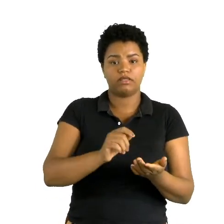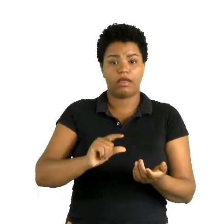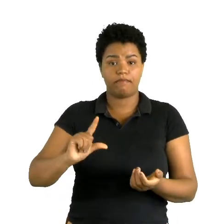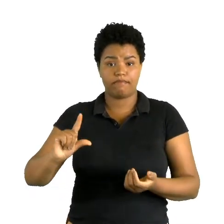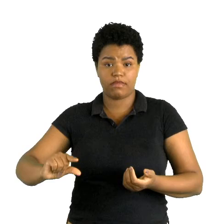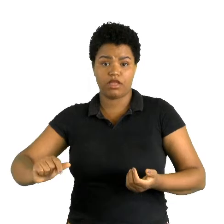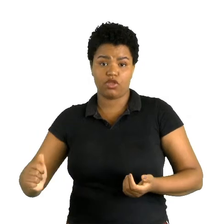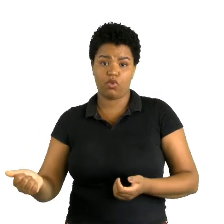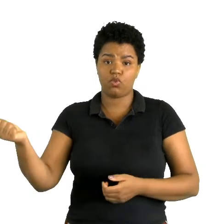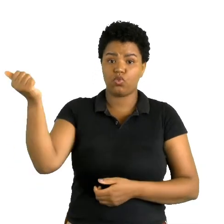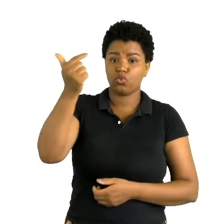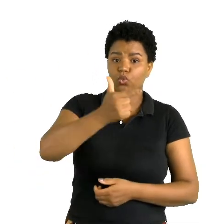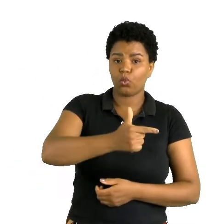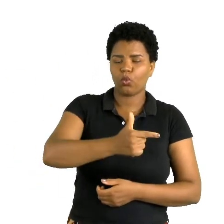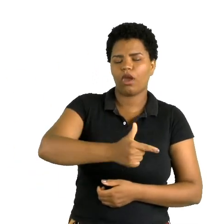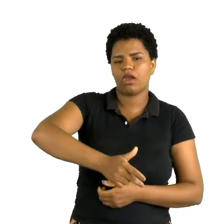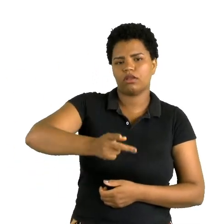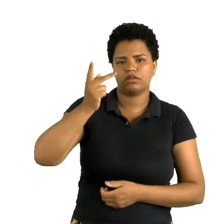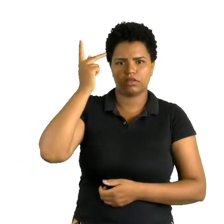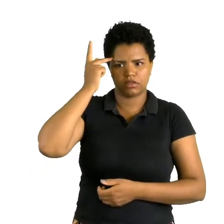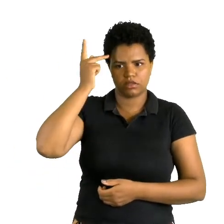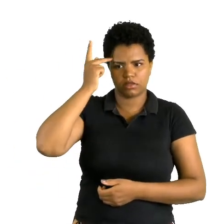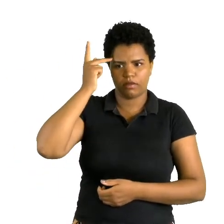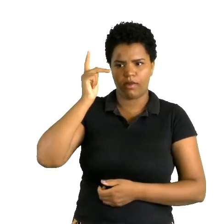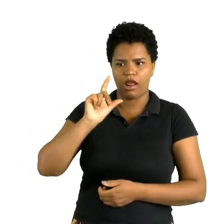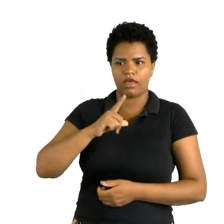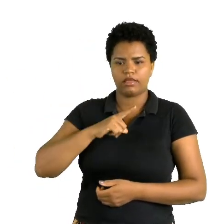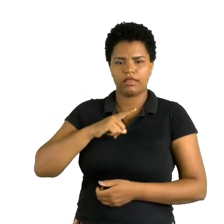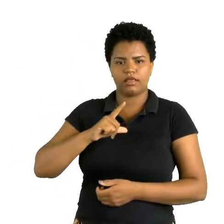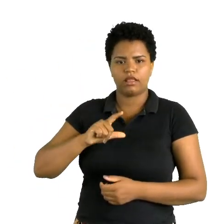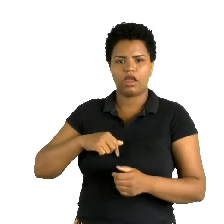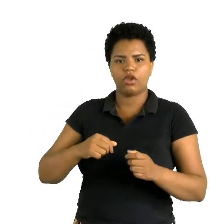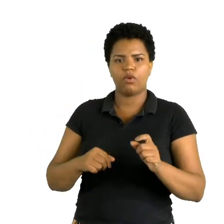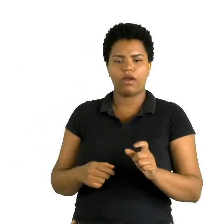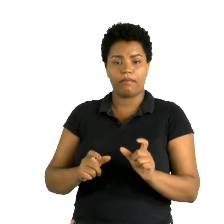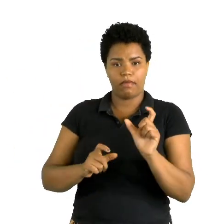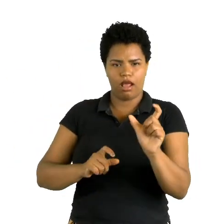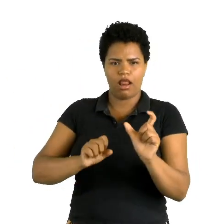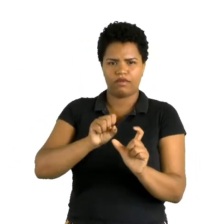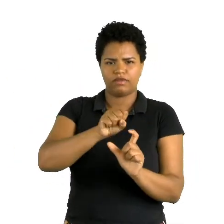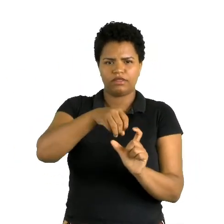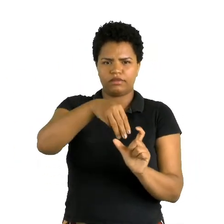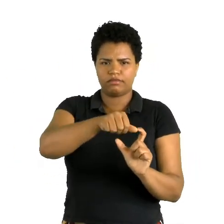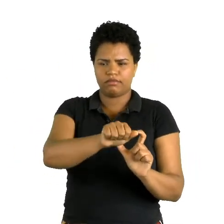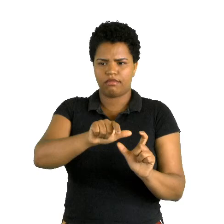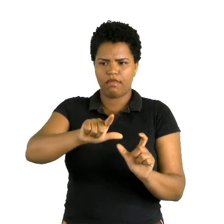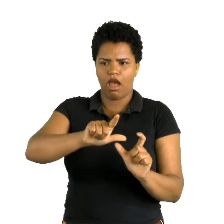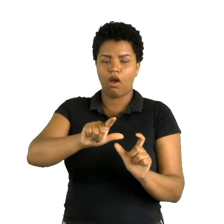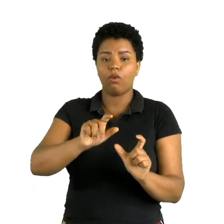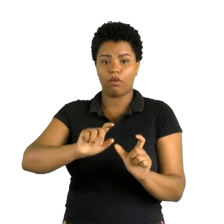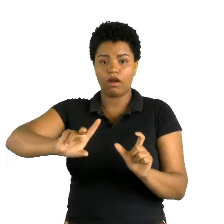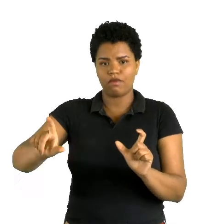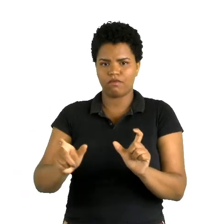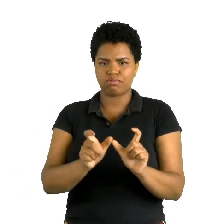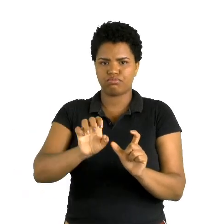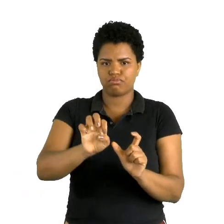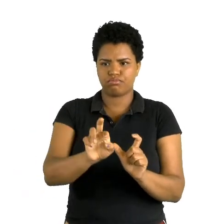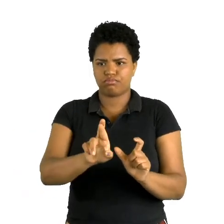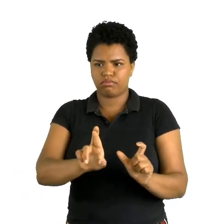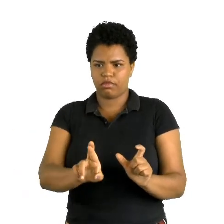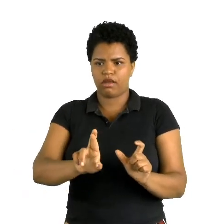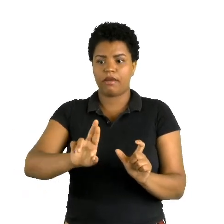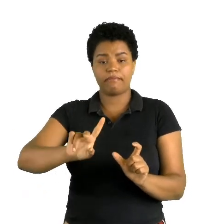acrescentou a partícula ER a esse adjetivo, mais o than, e aí sim, essa forma